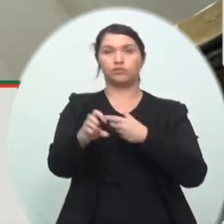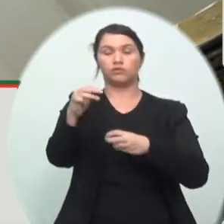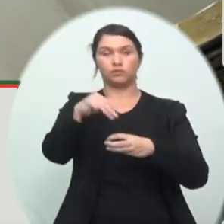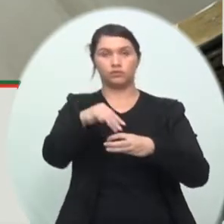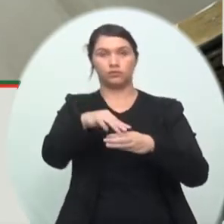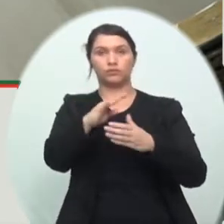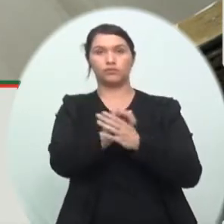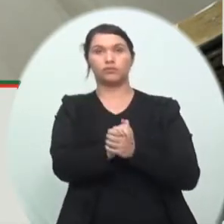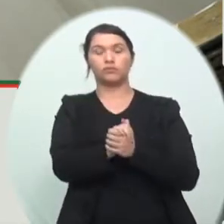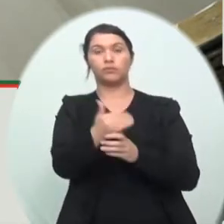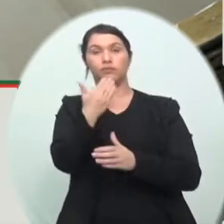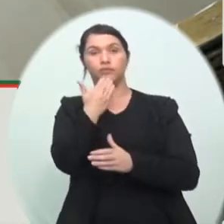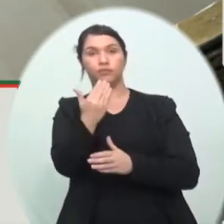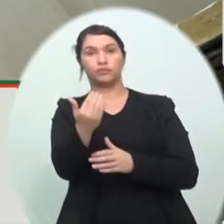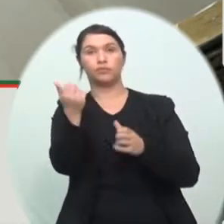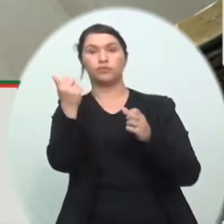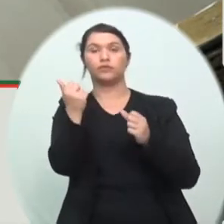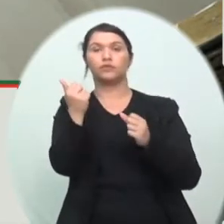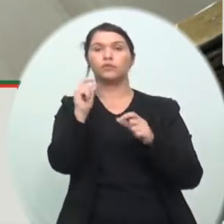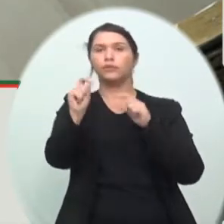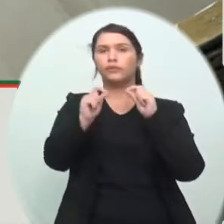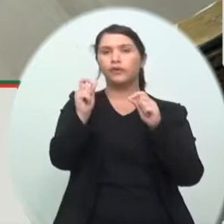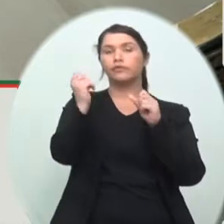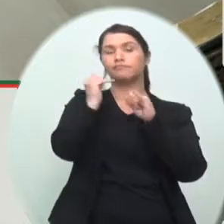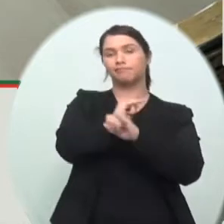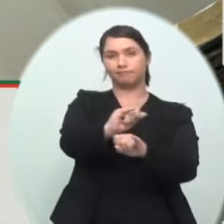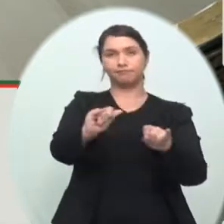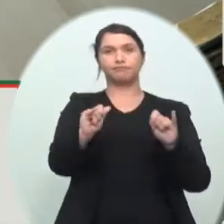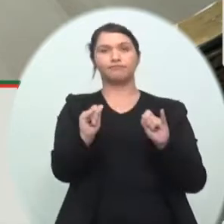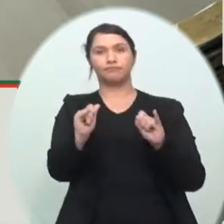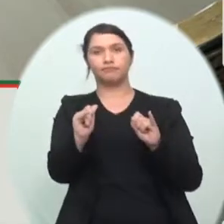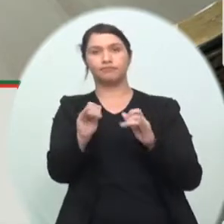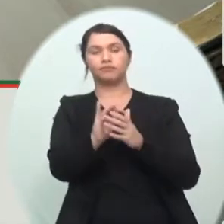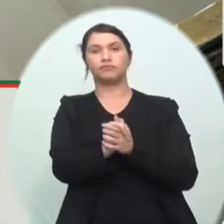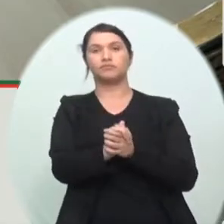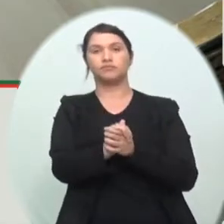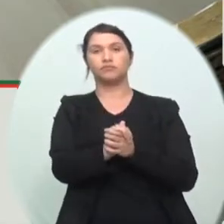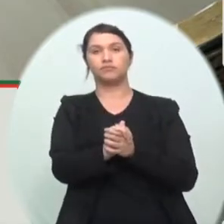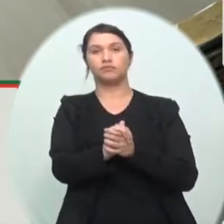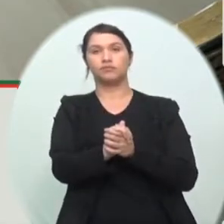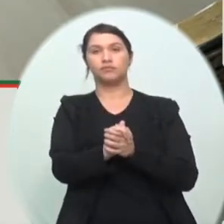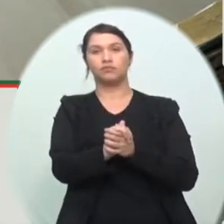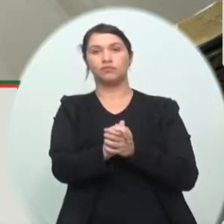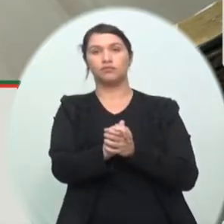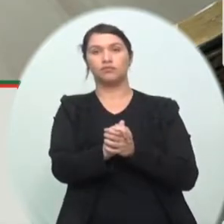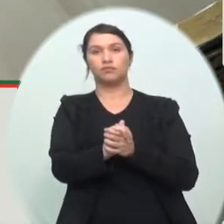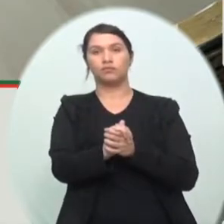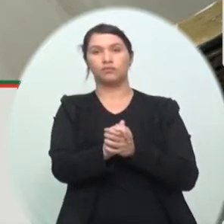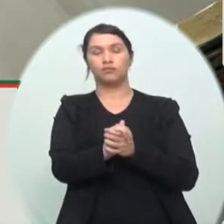Municipal, solicitando a seguinte informação: existe possibilidade de inclusão das